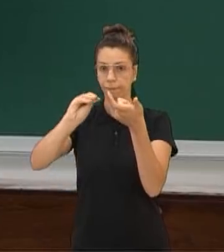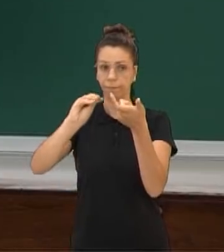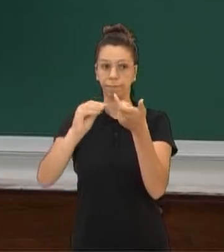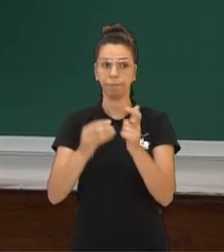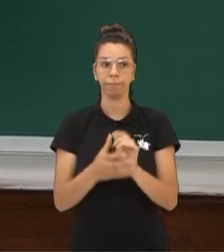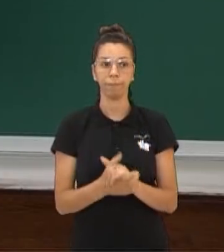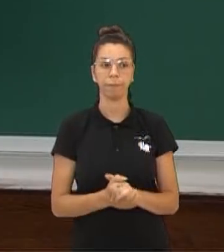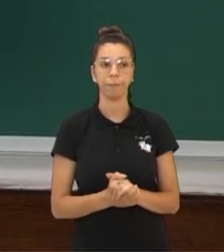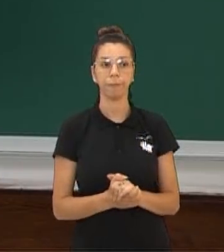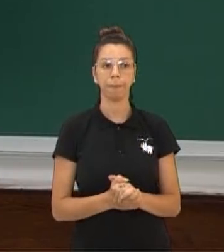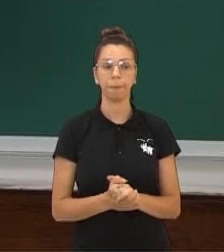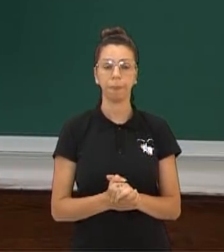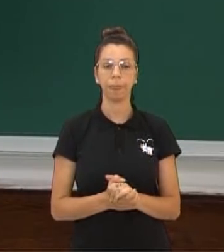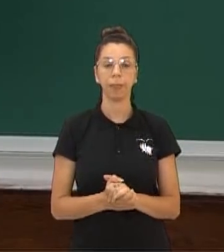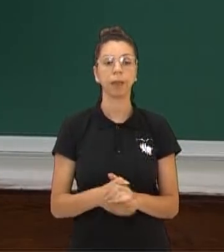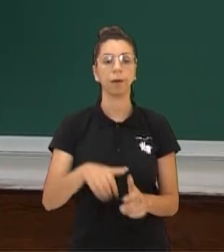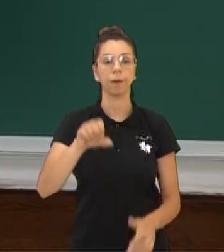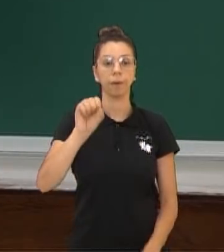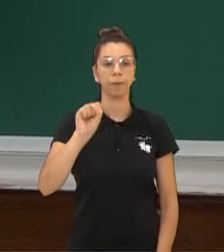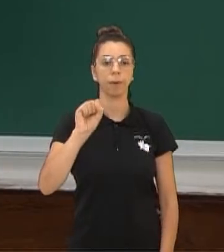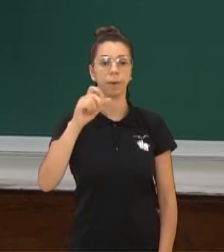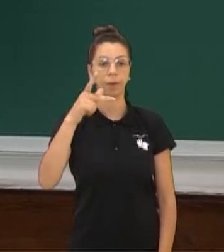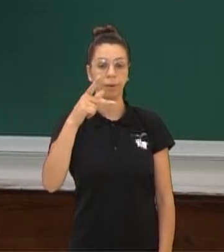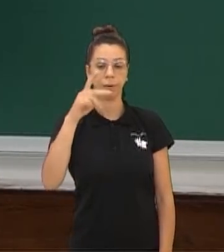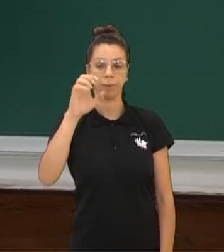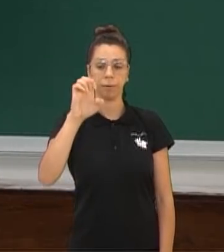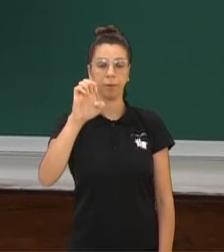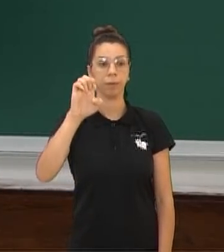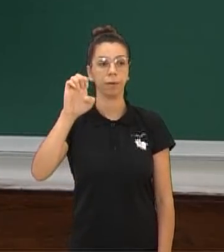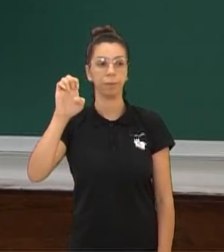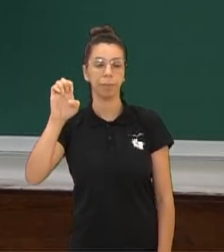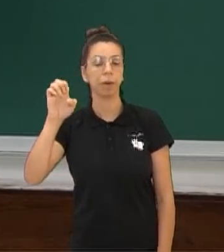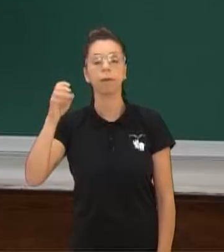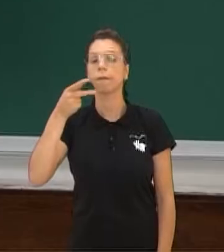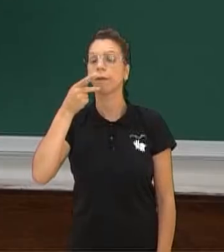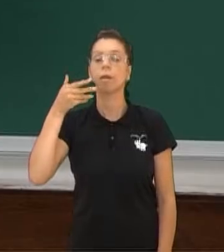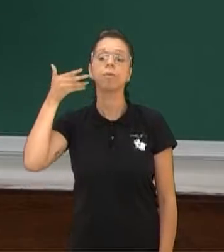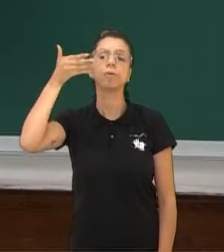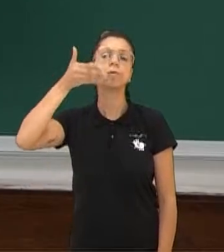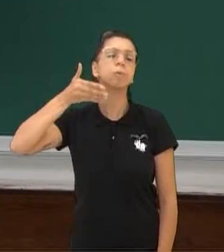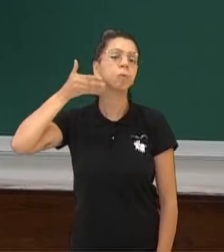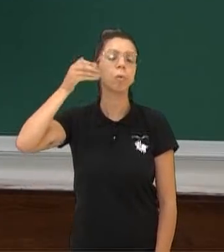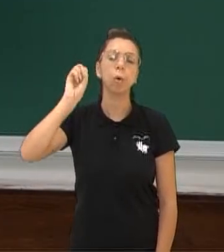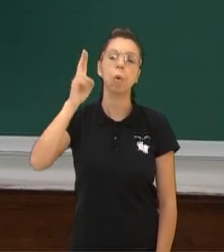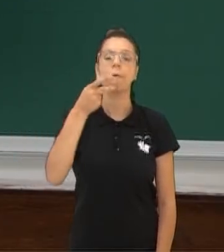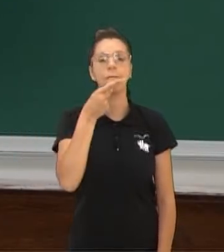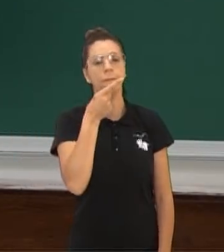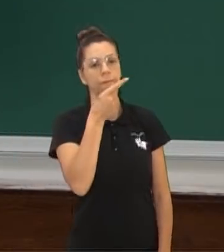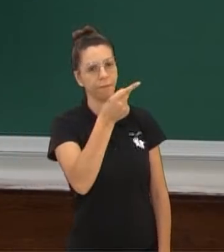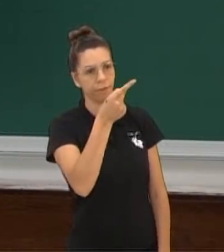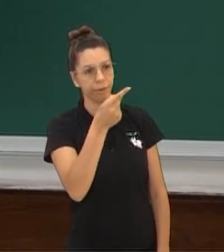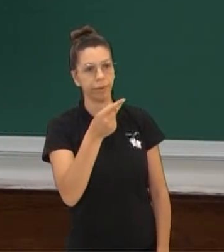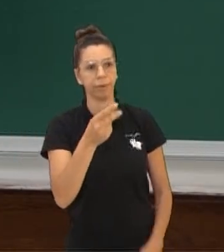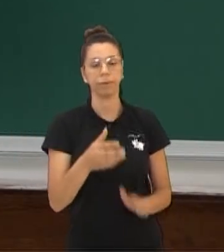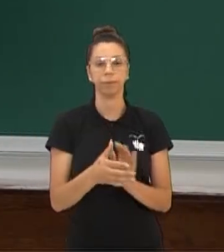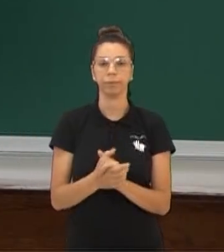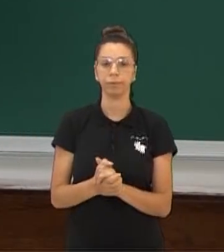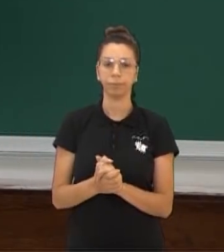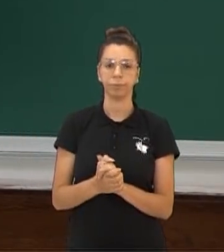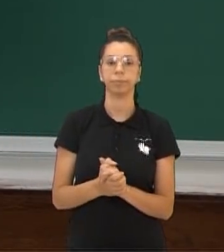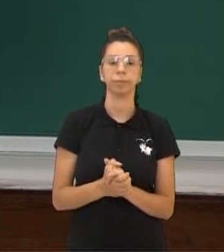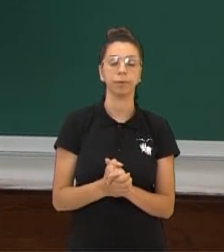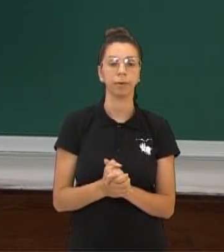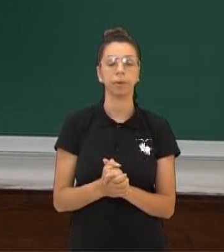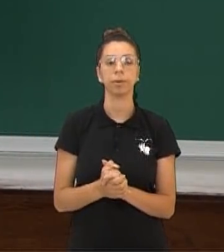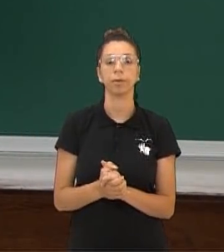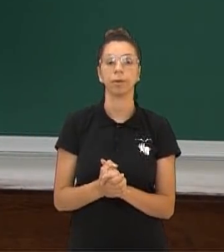speechless, né? Speech quer dizer assim, discurso ou fala. né? Então, quando ela diz assim, ó, speechless, ela